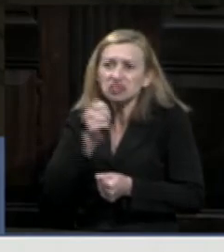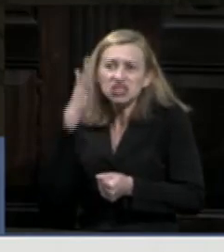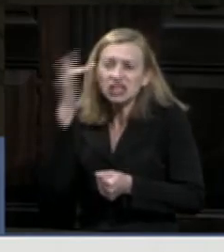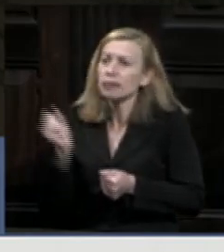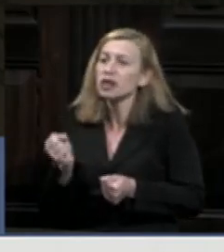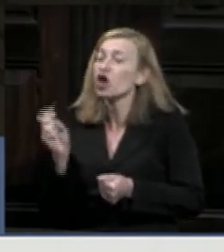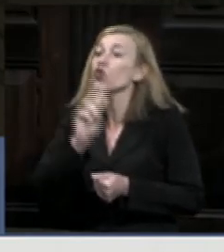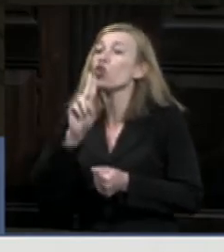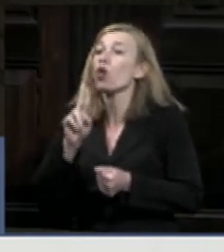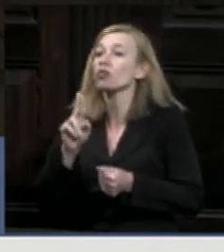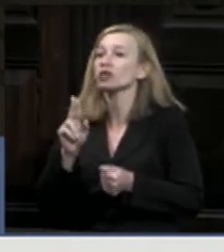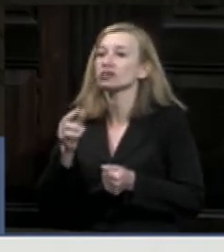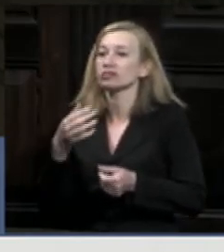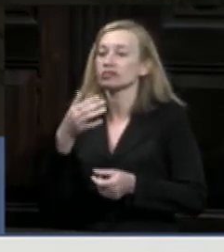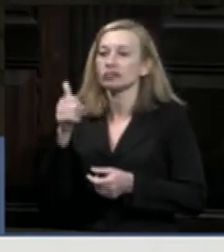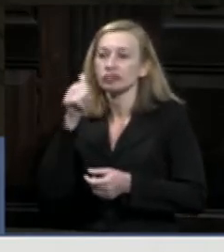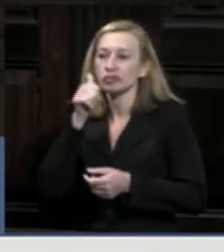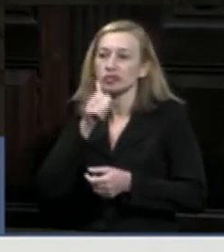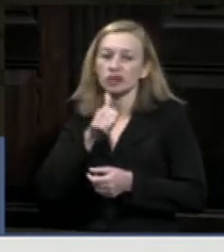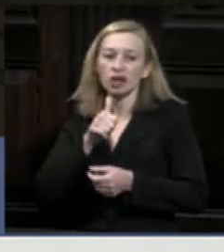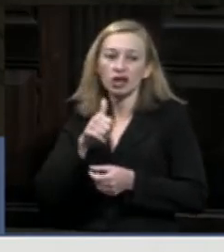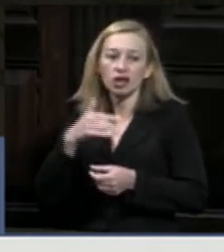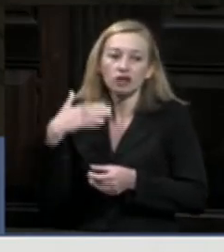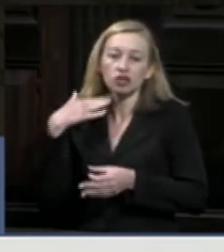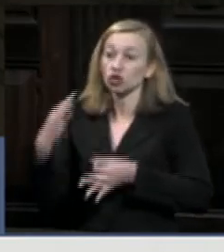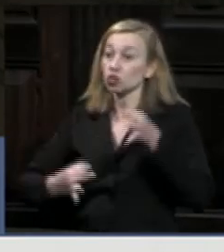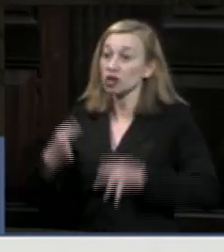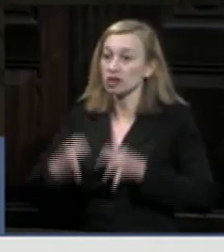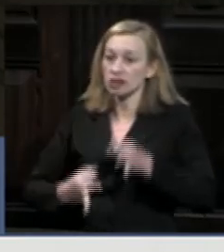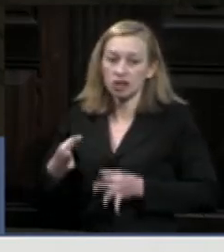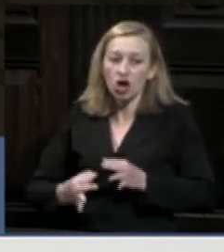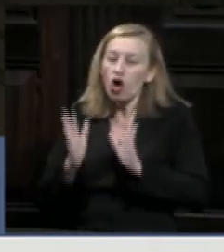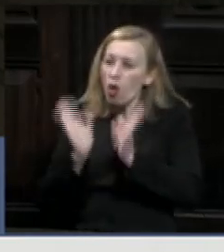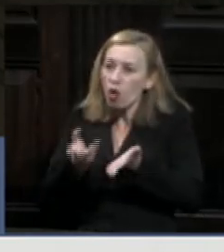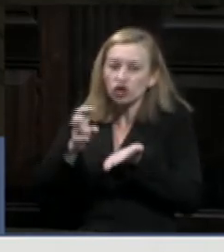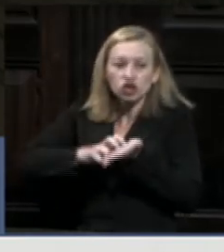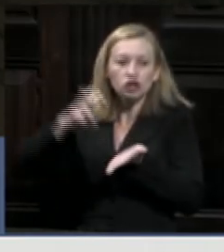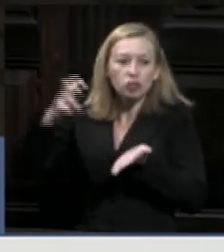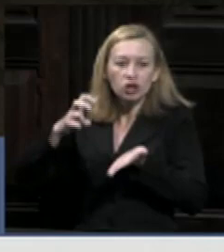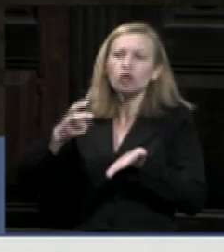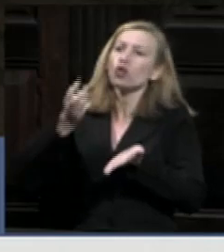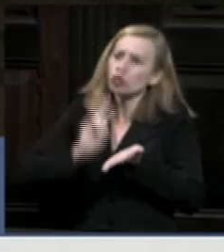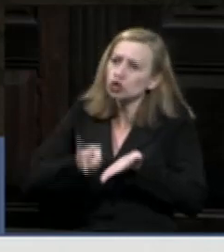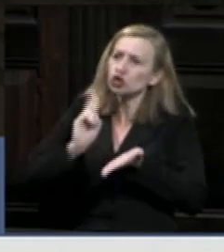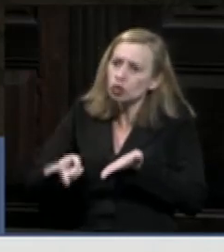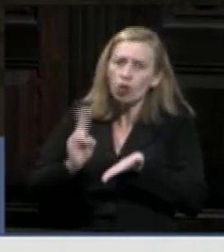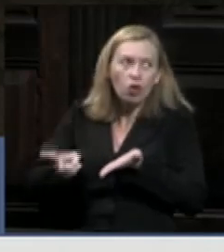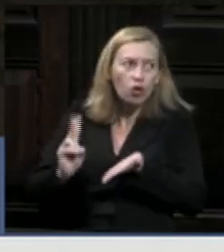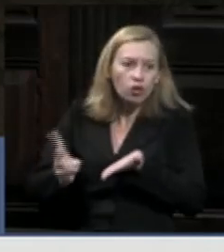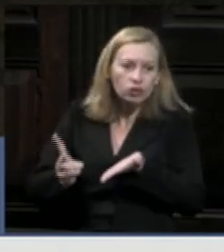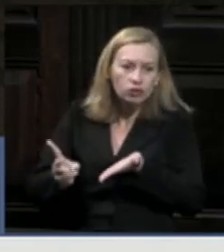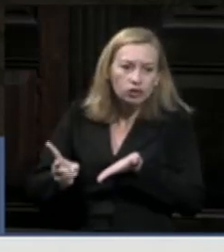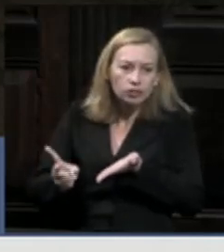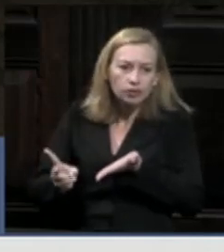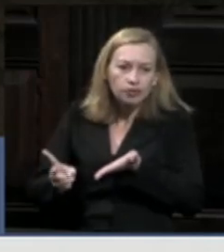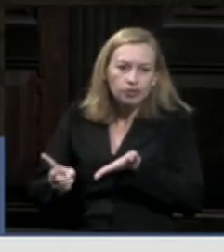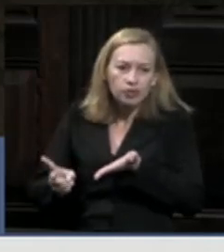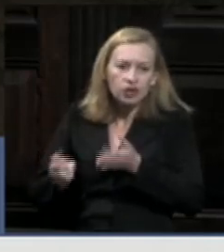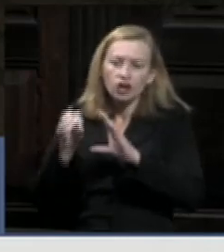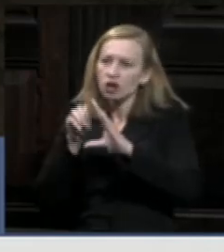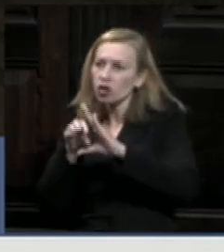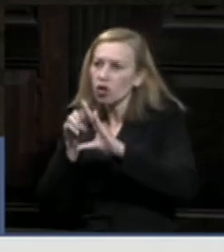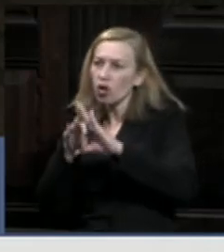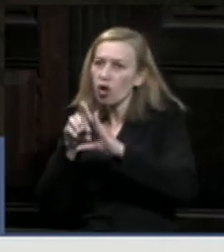nome da juíza hoje de manhã o noticiário continuou bom dia rio ora um